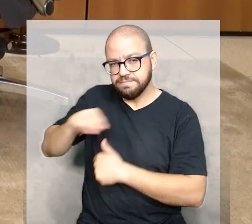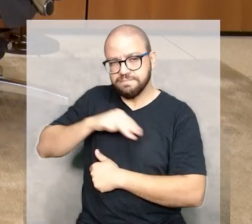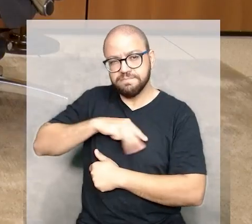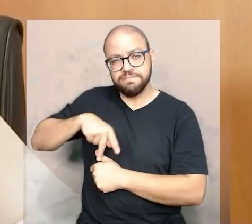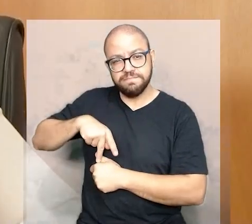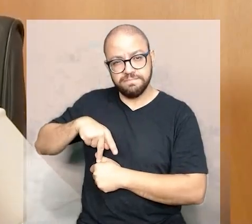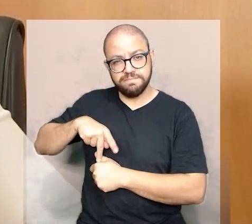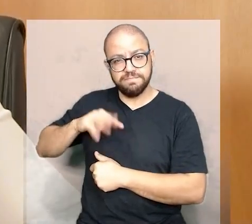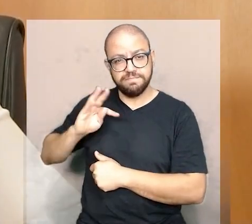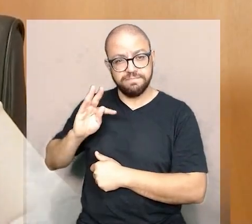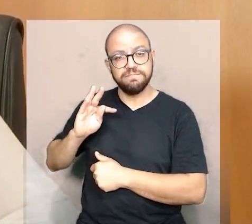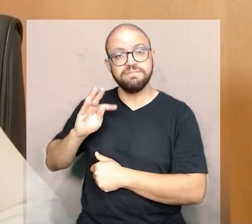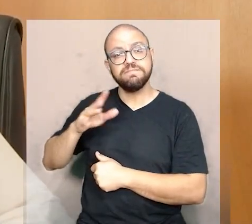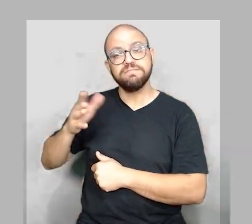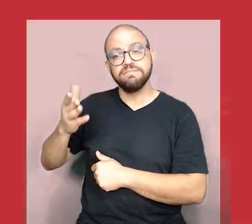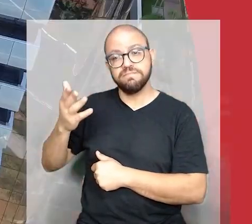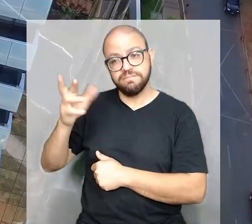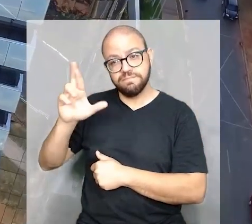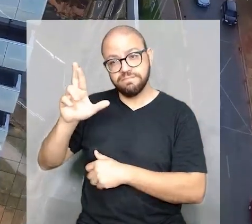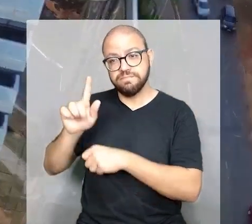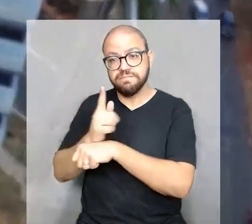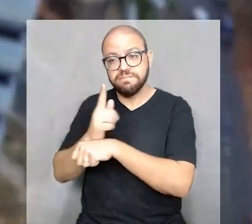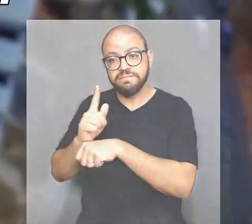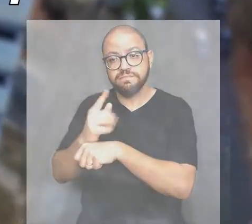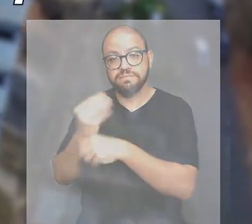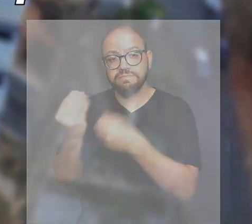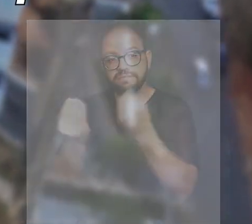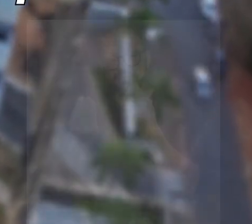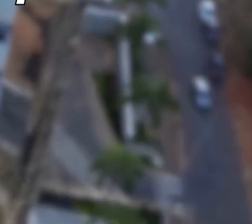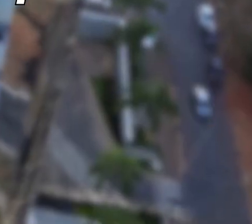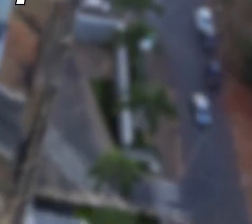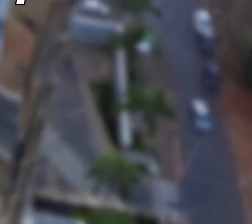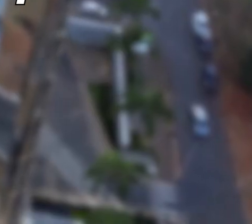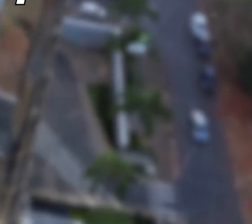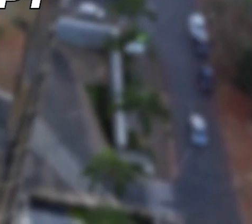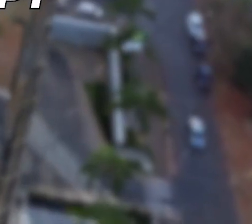atuação do MPT ao longo da sua gestão?